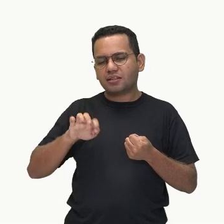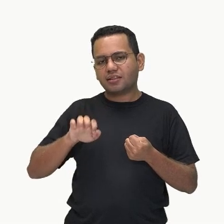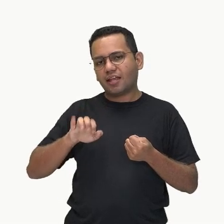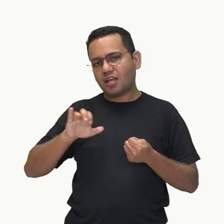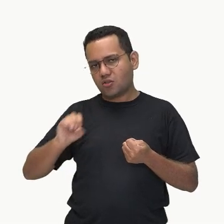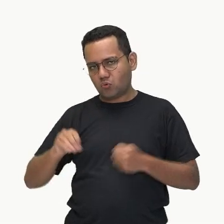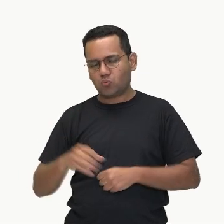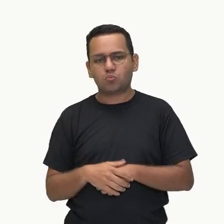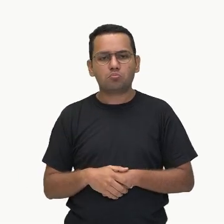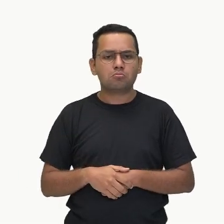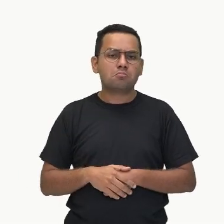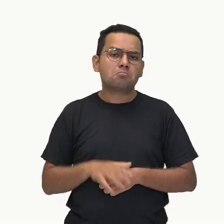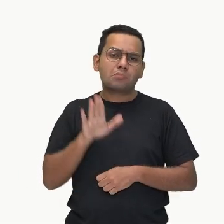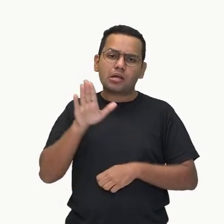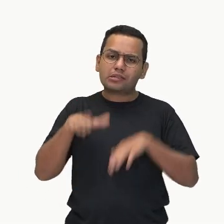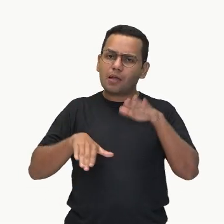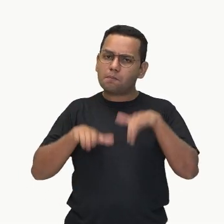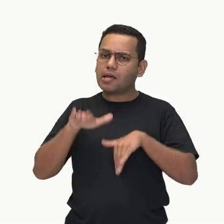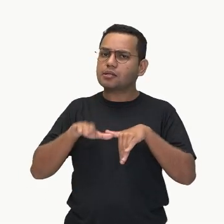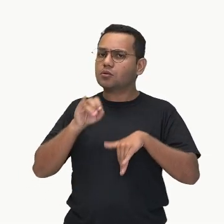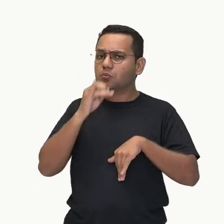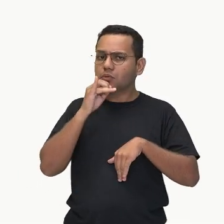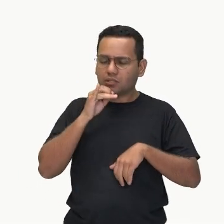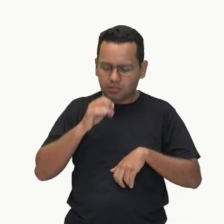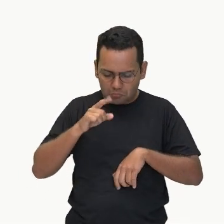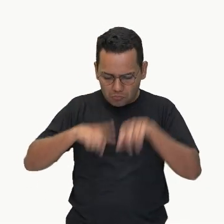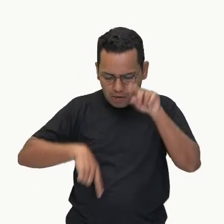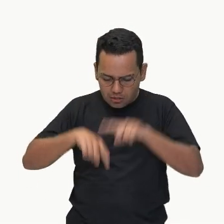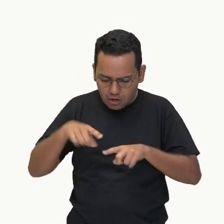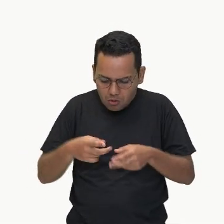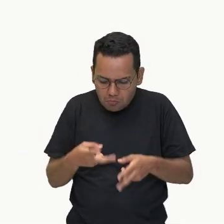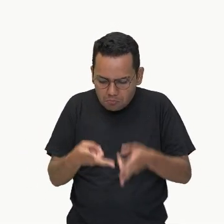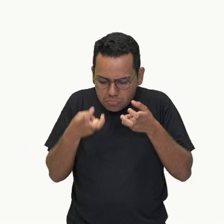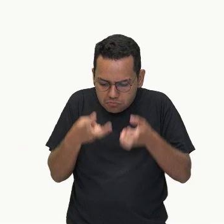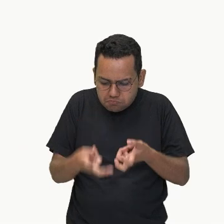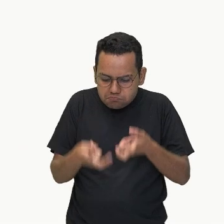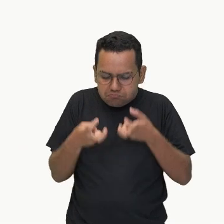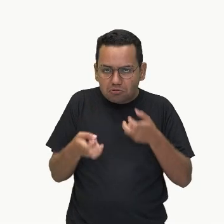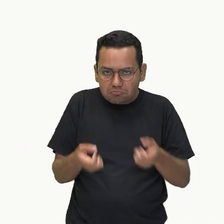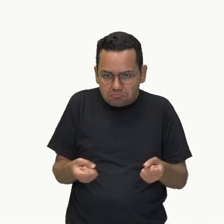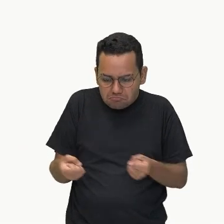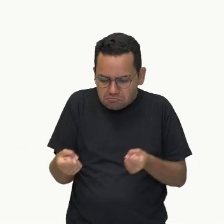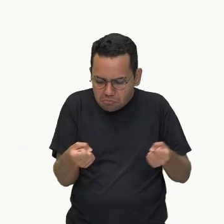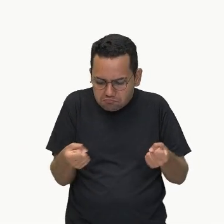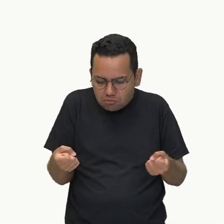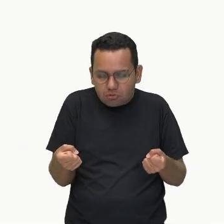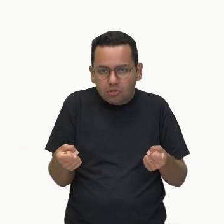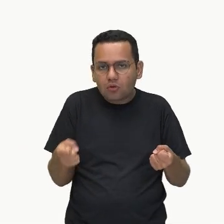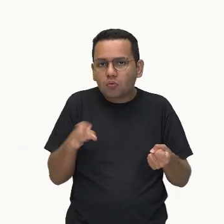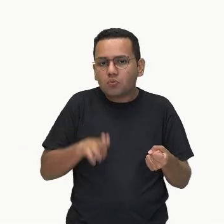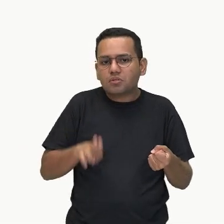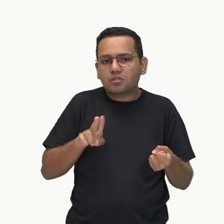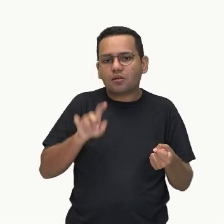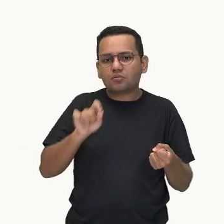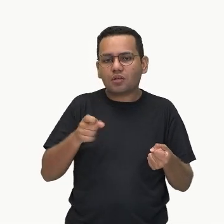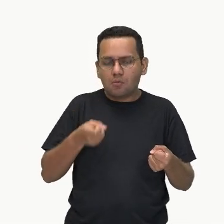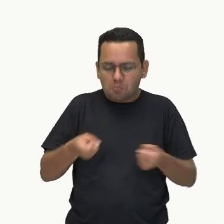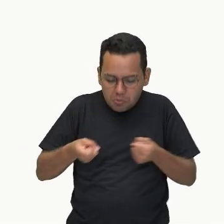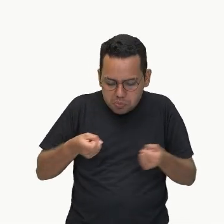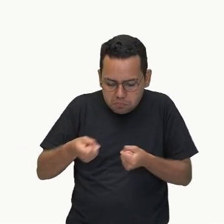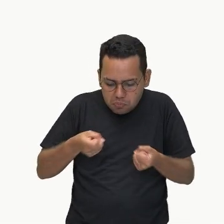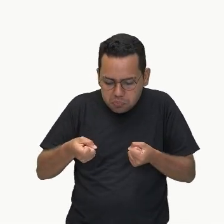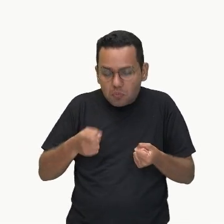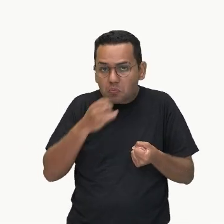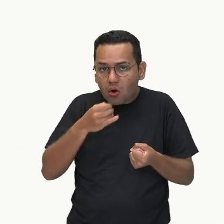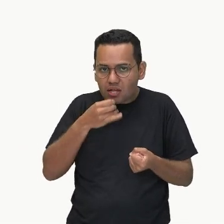dependendo do método de garimpagem empregado, né, utilizado, ela era utilizada para fazer ali a lavagem. Colocava-se a